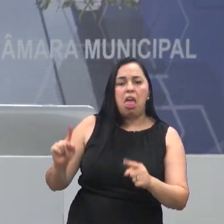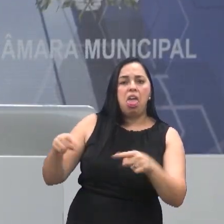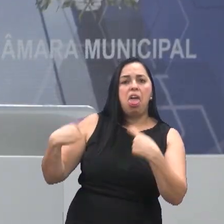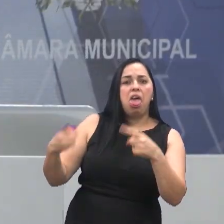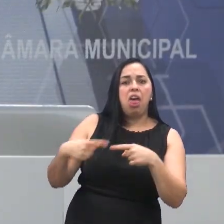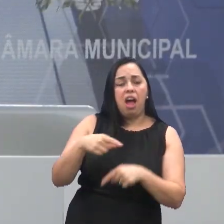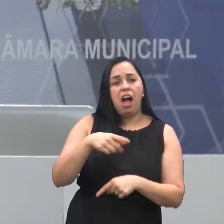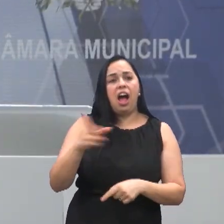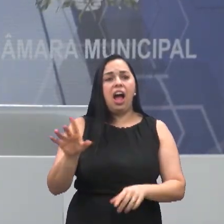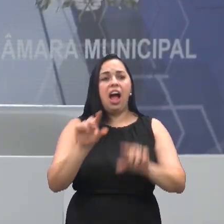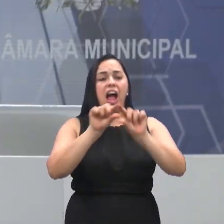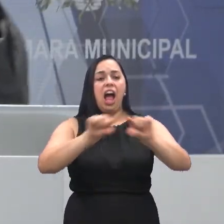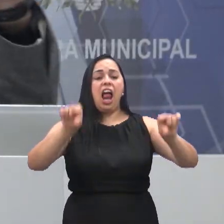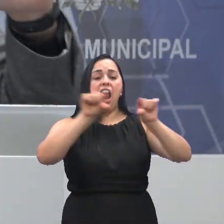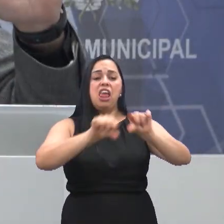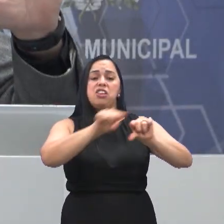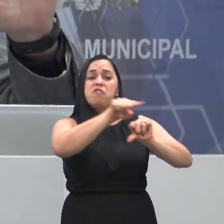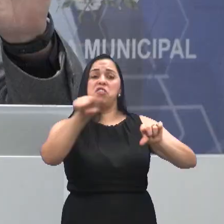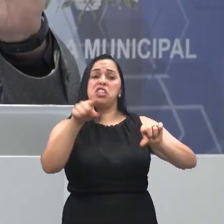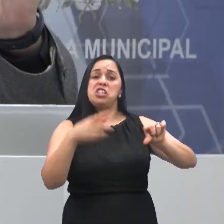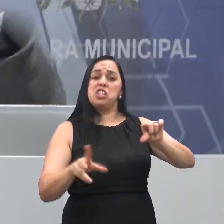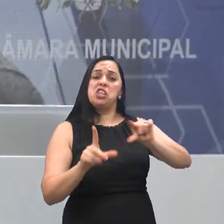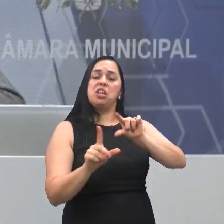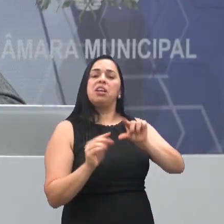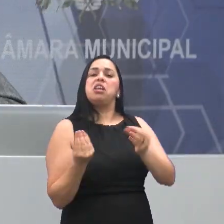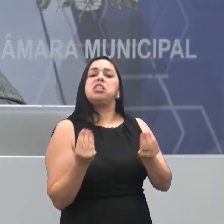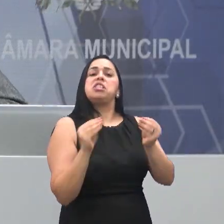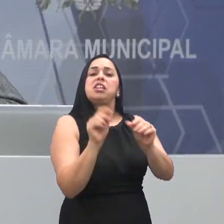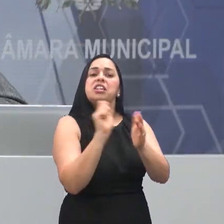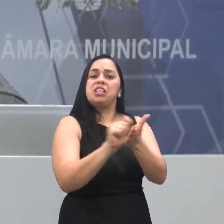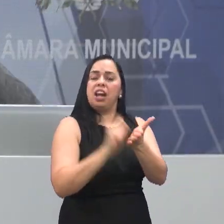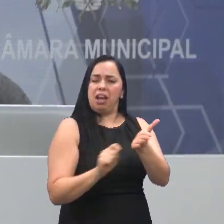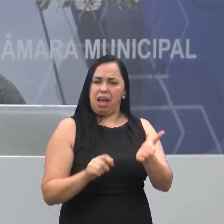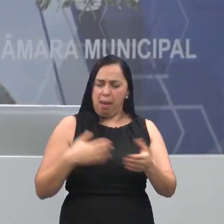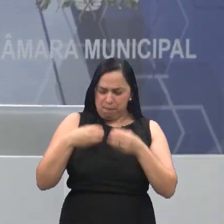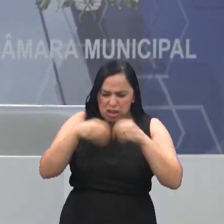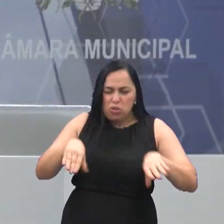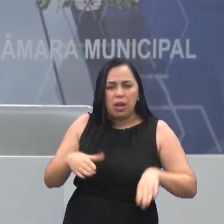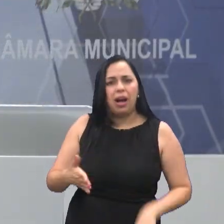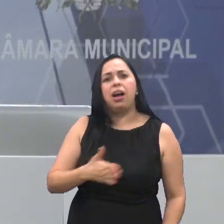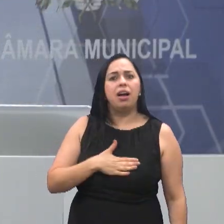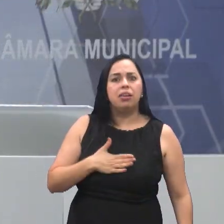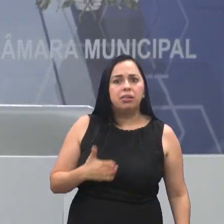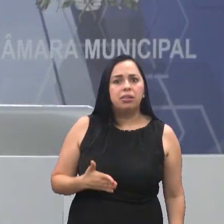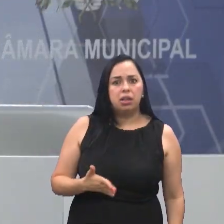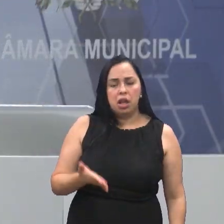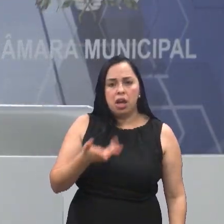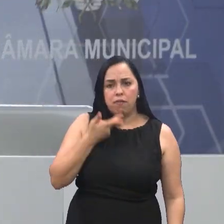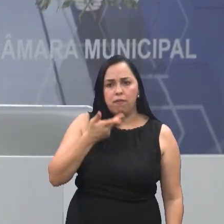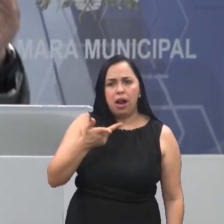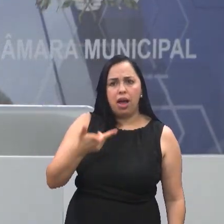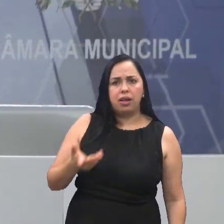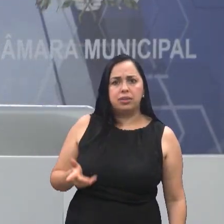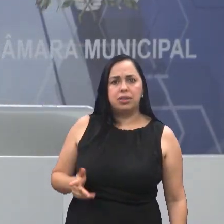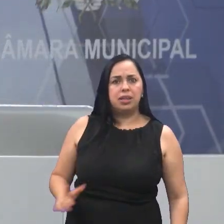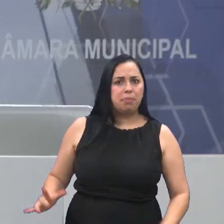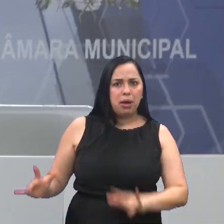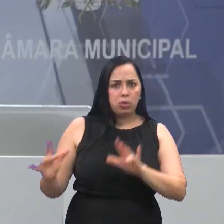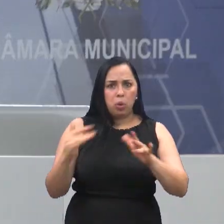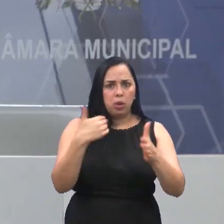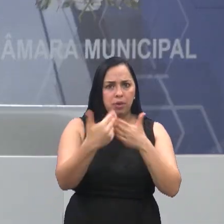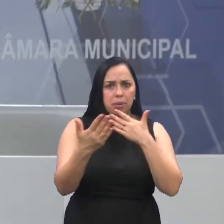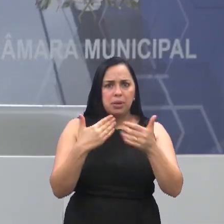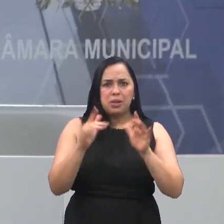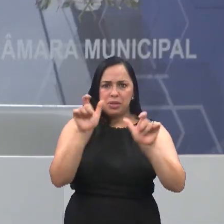com vocês. Espera aí, qual que é a intenção? É prejudicar esse vereador? Então, deixa eu dizer uma coisa para Vossa Excelência e para todo e qualquer vereador que está